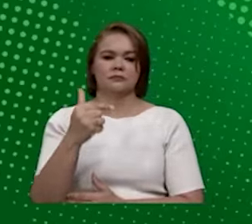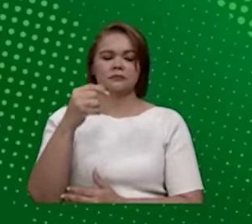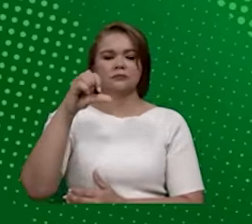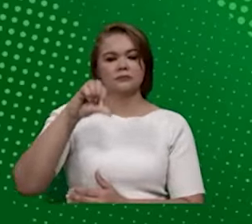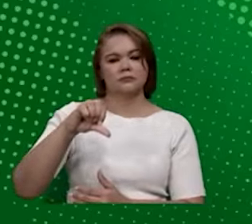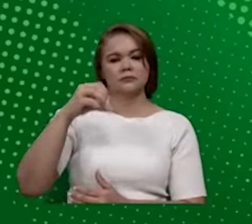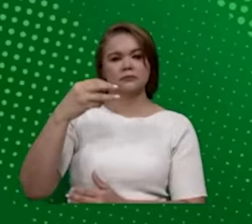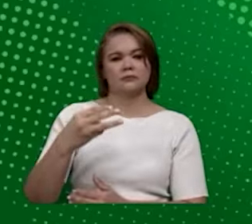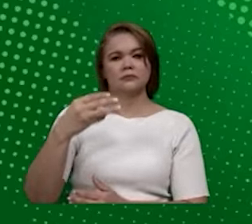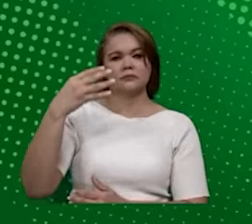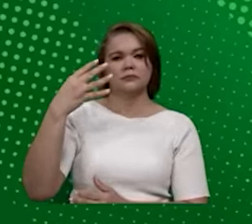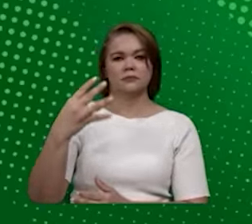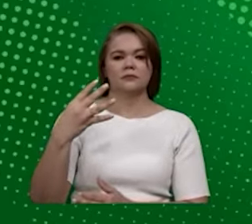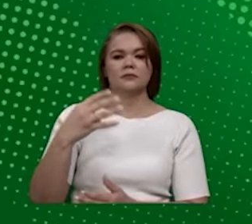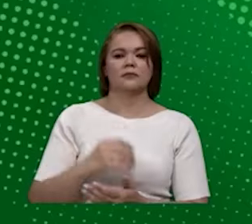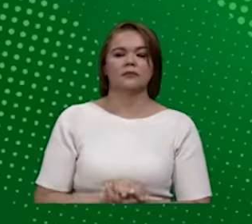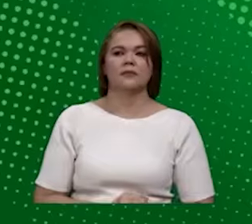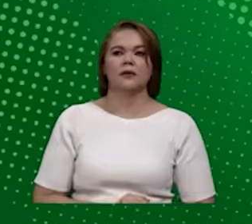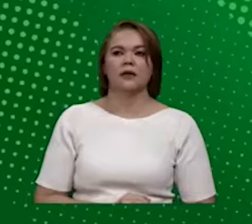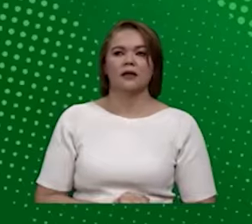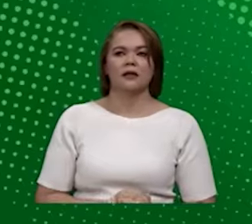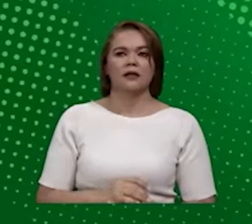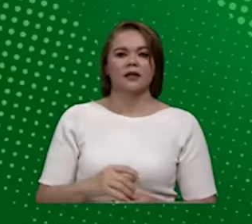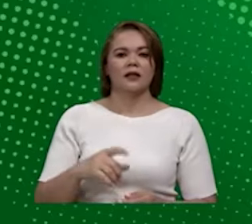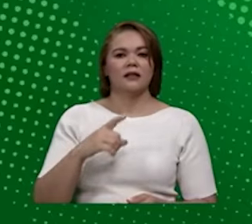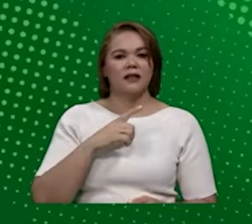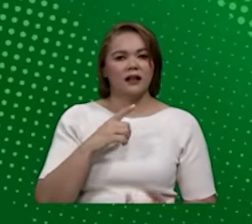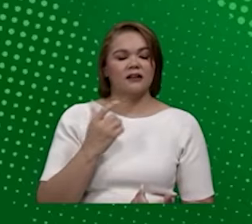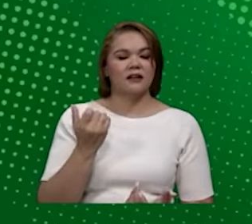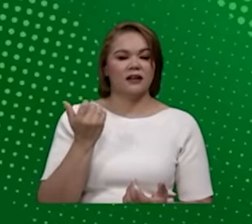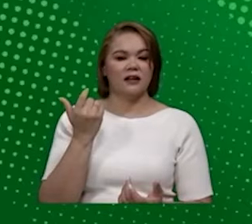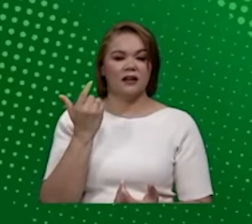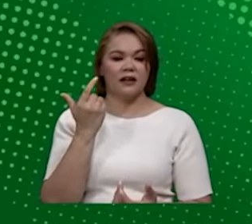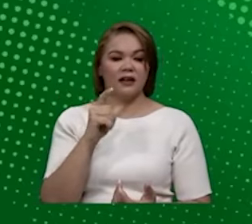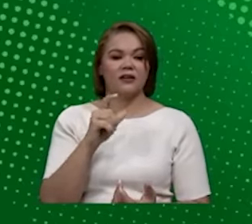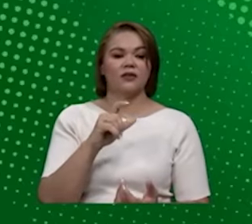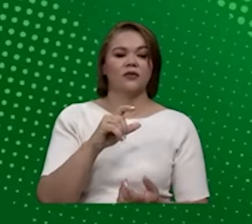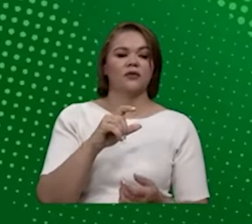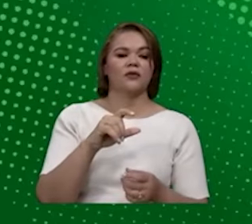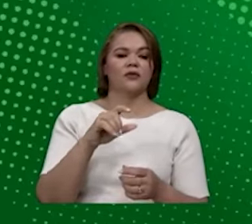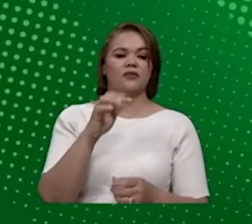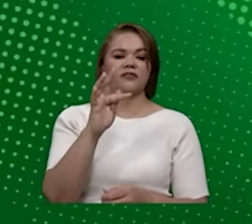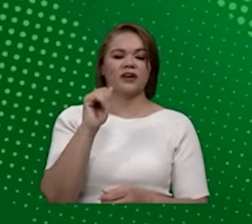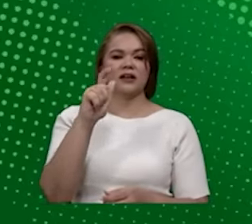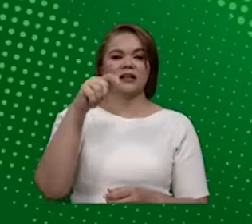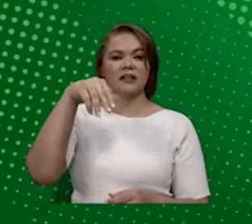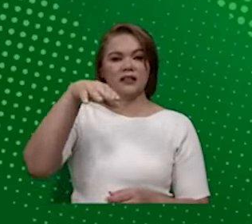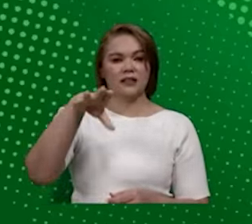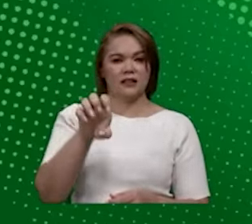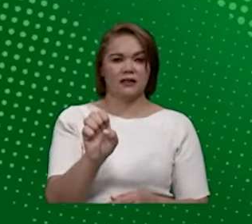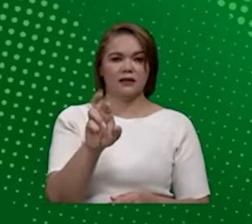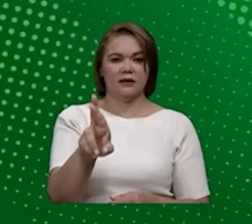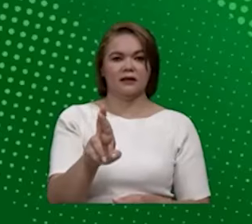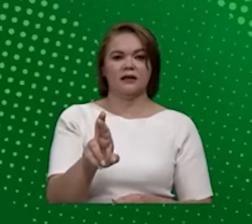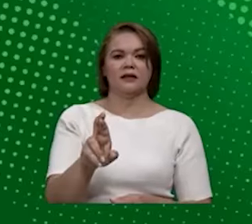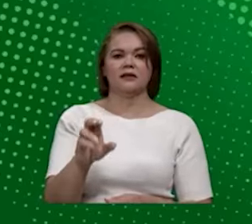0102934. Fagner. Benazinho foi aí o pé quente regional Socorro. Um parabéns ao Fagner.